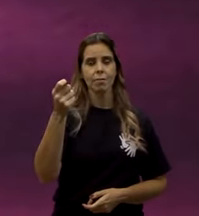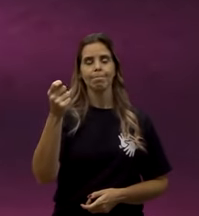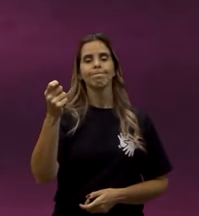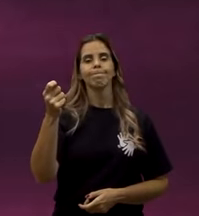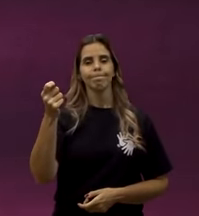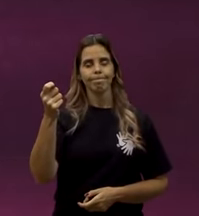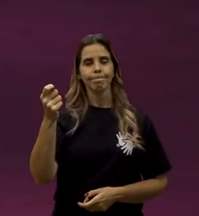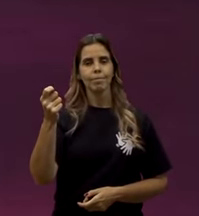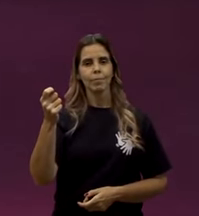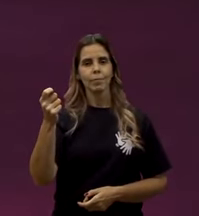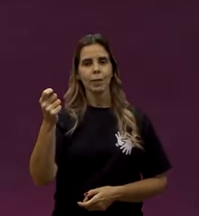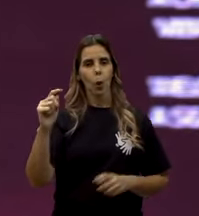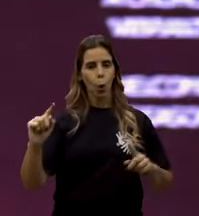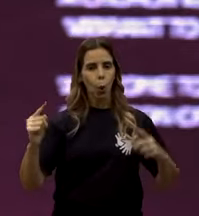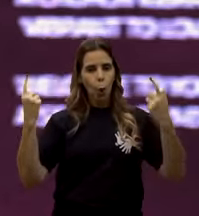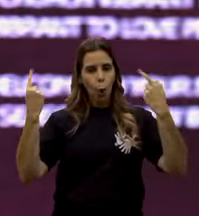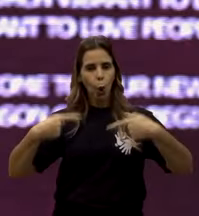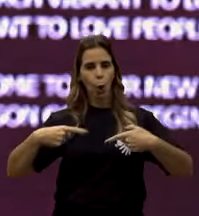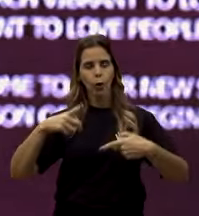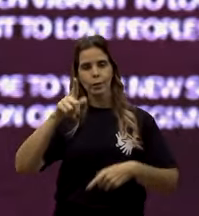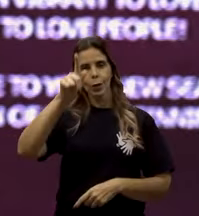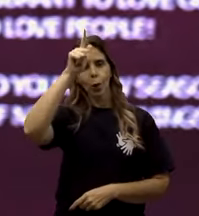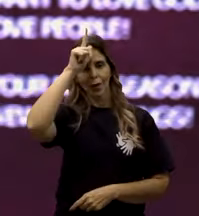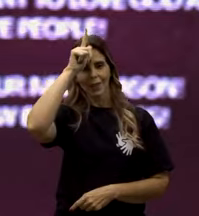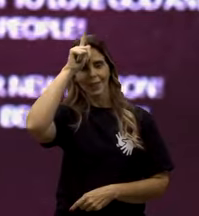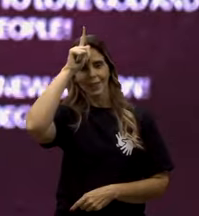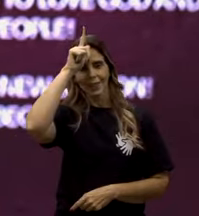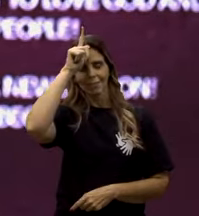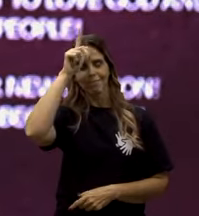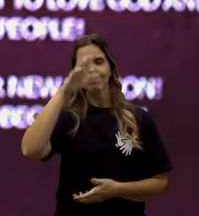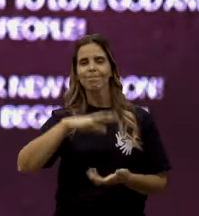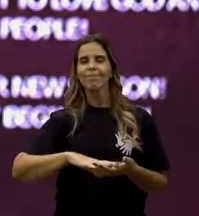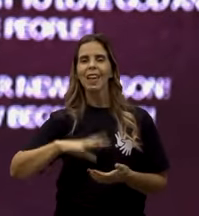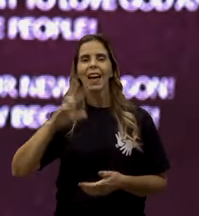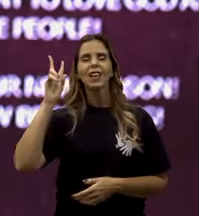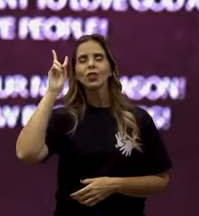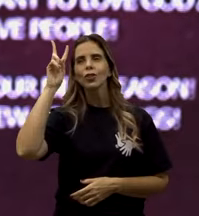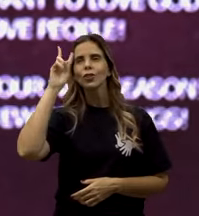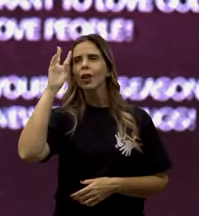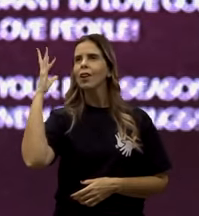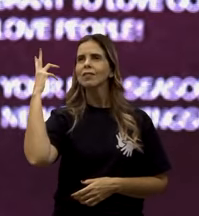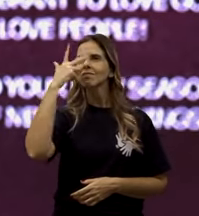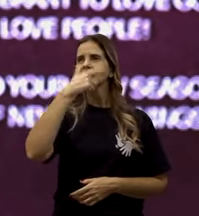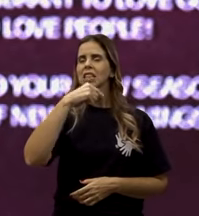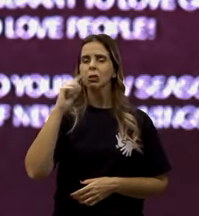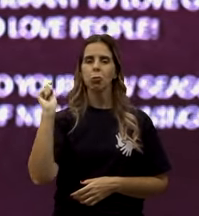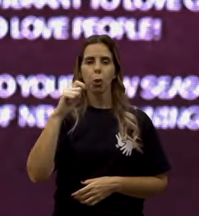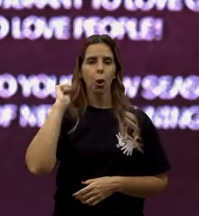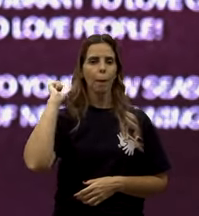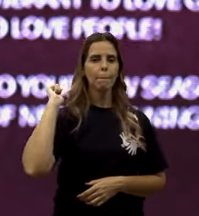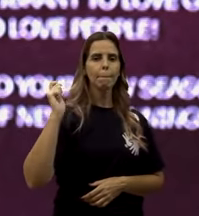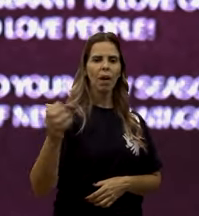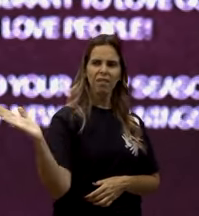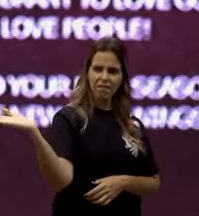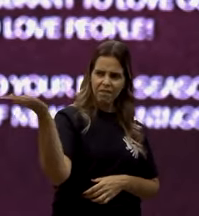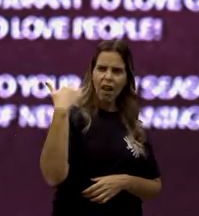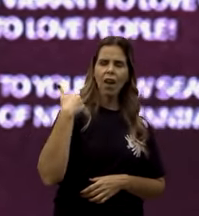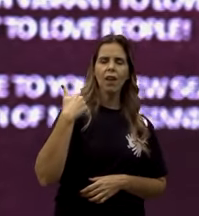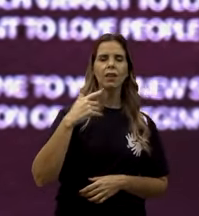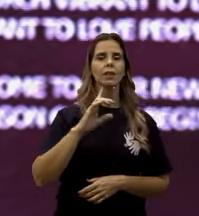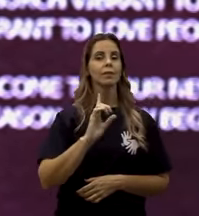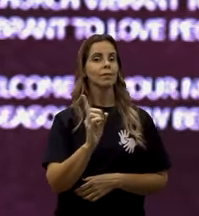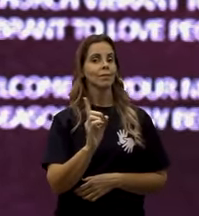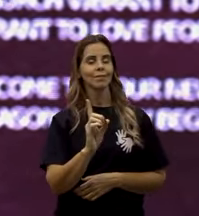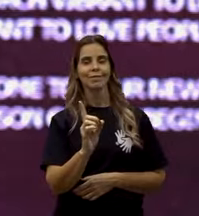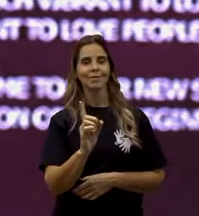mais linda daquela história para mim não é Golias ter caído não é Davi falar vem eu vou só com stiling Não